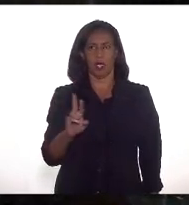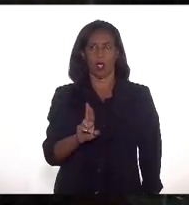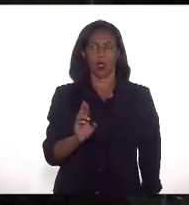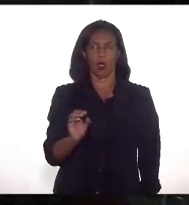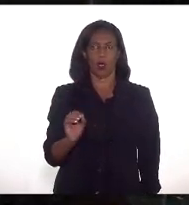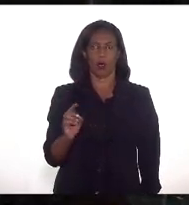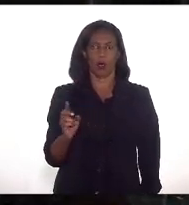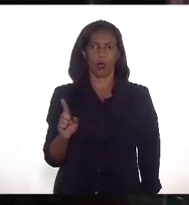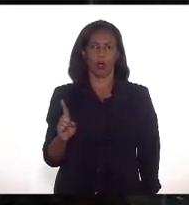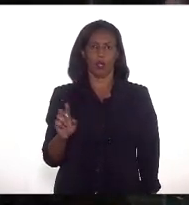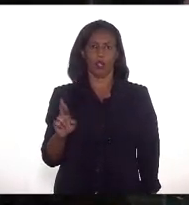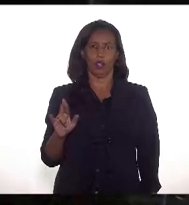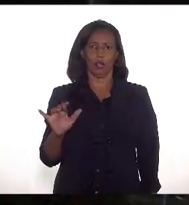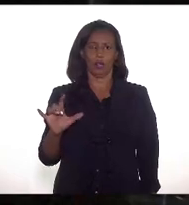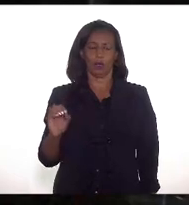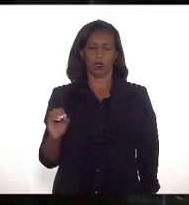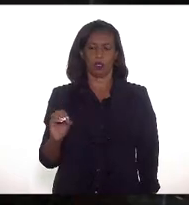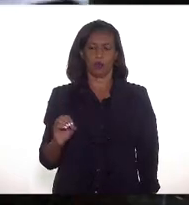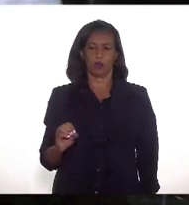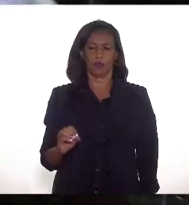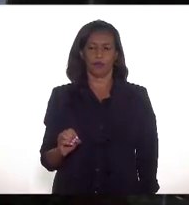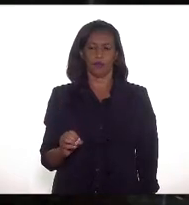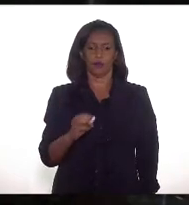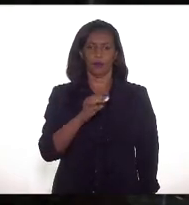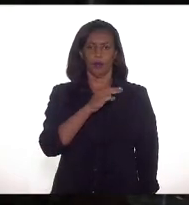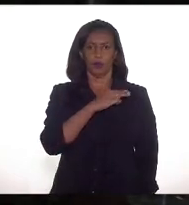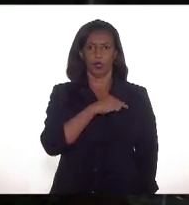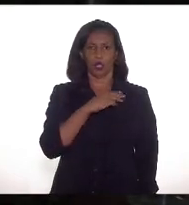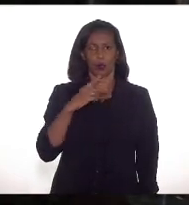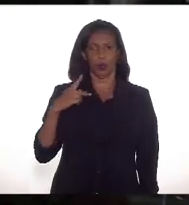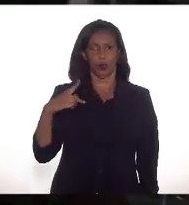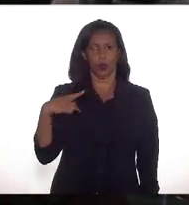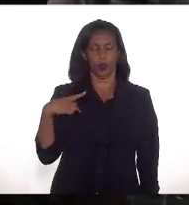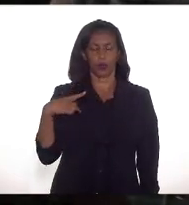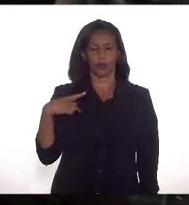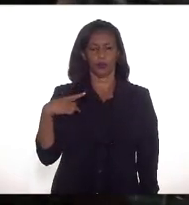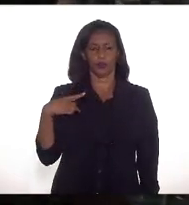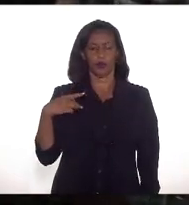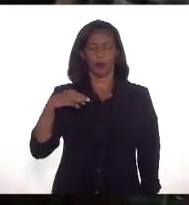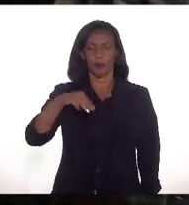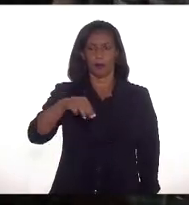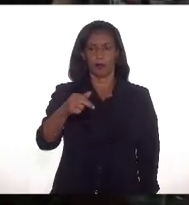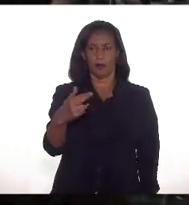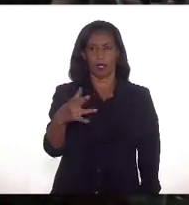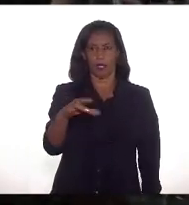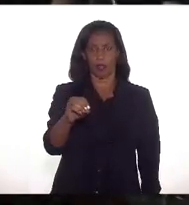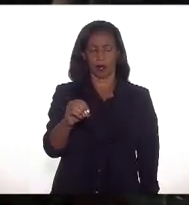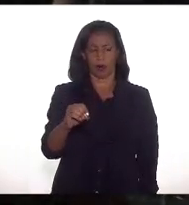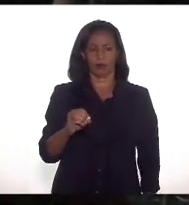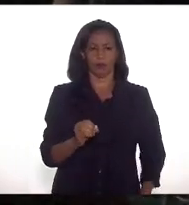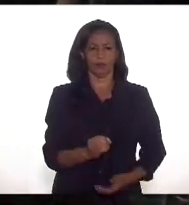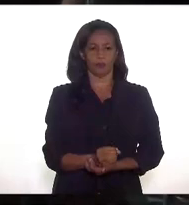da Conceição, pelo Ministério Público, Marcelo Vieira de Azevedo,